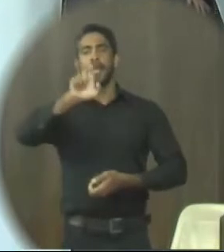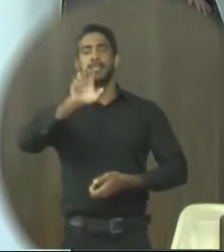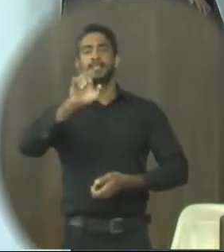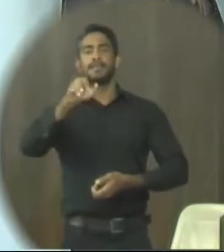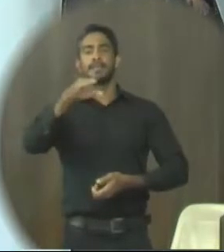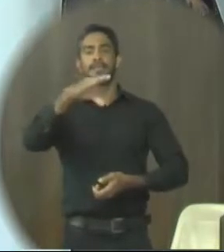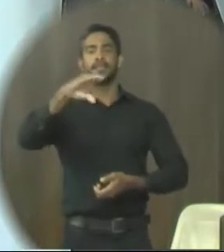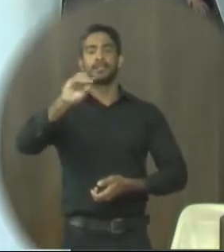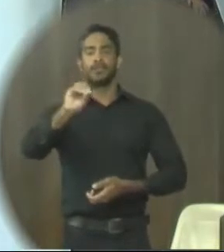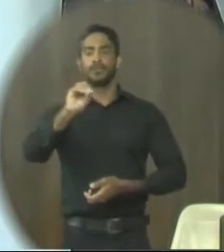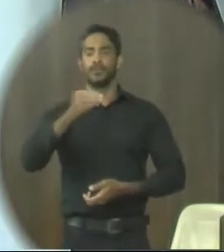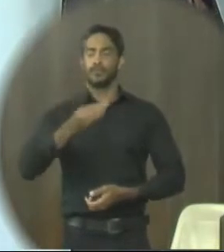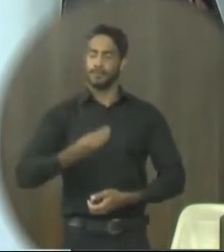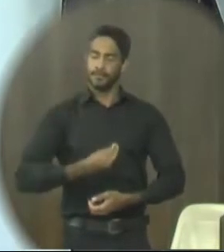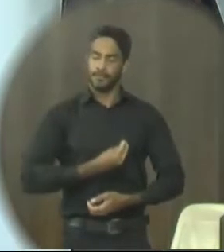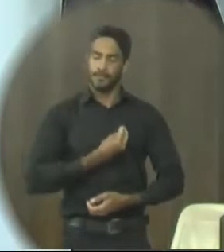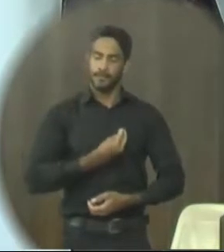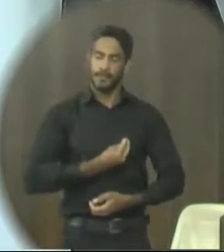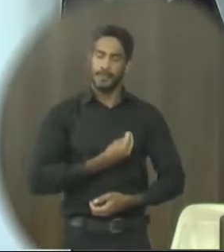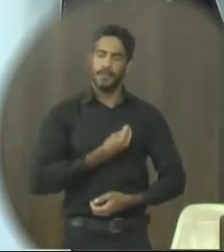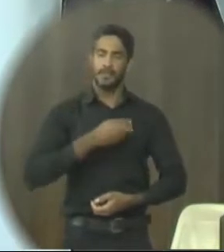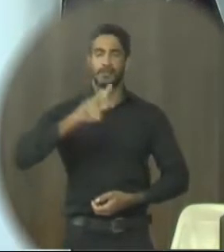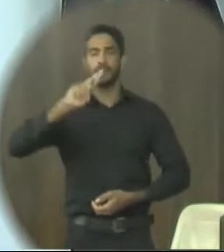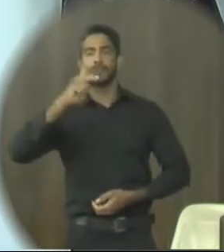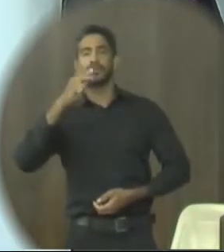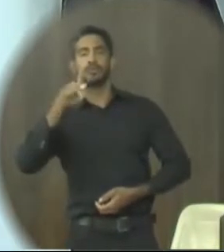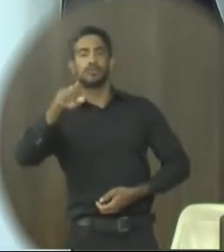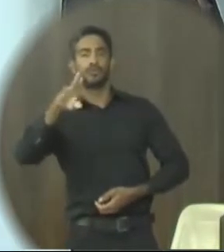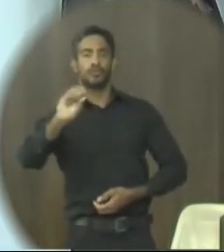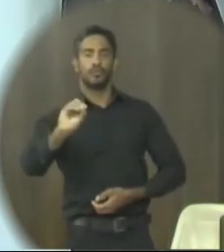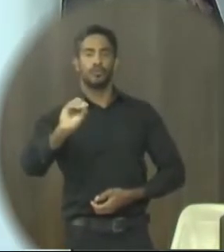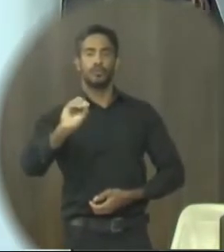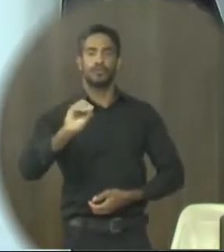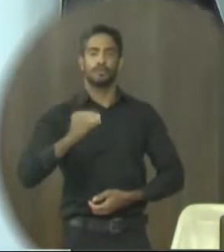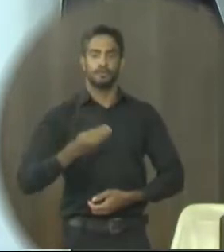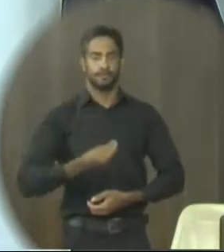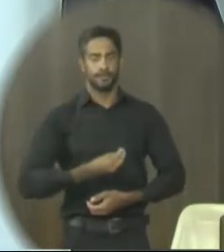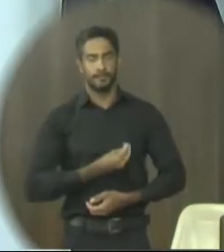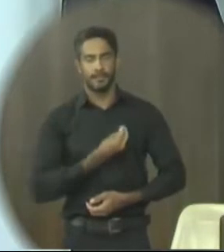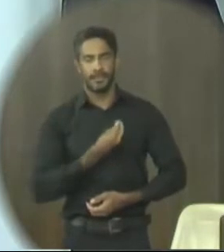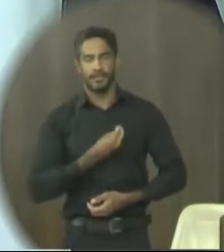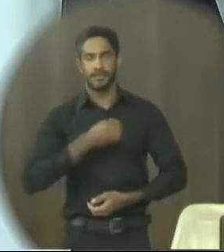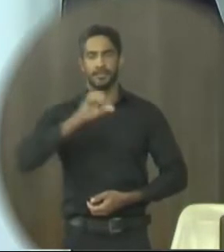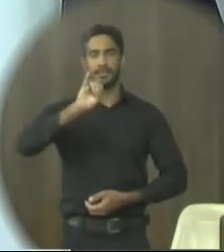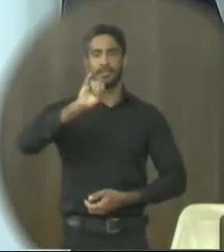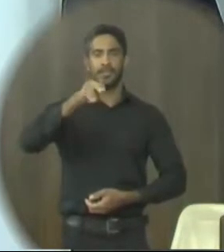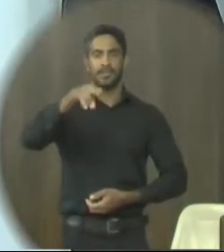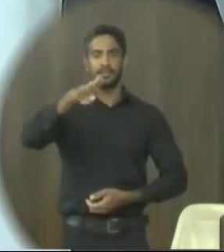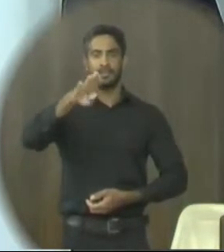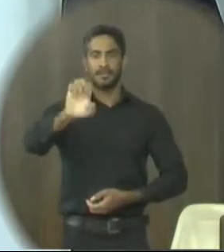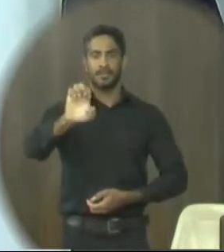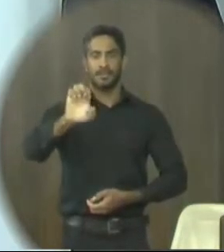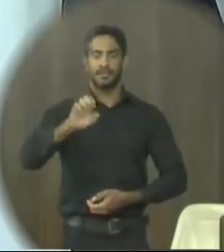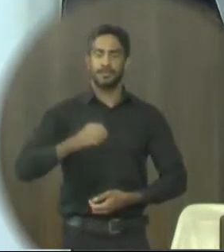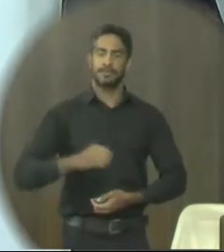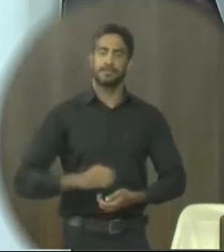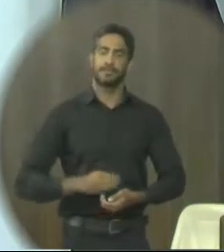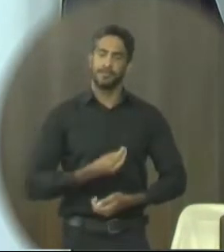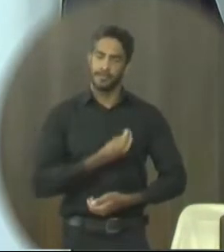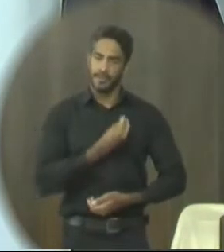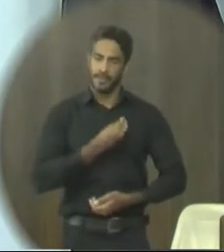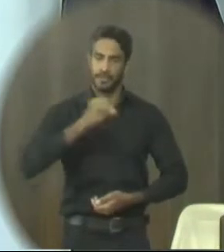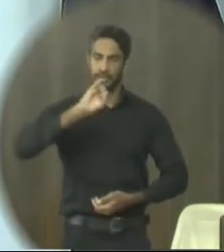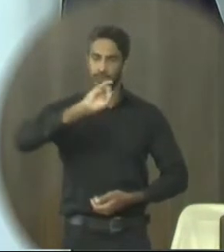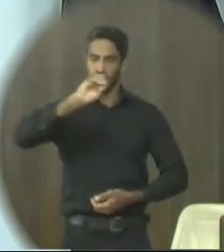Elismácio Borges Ferreira. Presente. Hugo Leonardo Dias Carles. Presente. Islane da Silva Pedro. Presente.